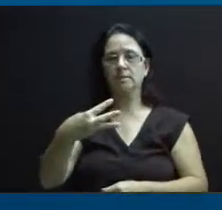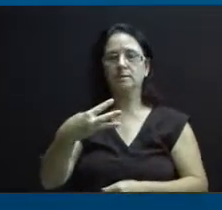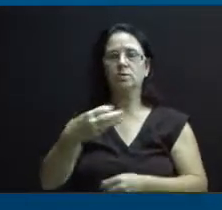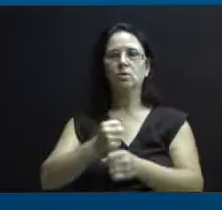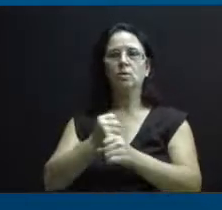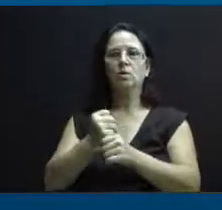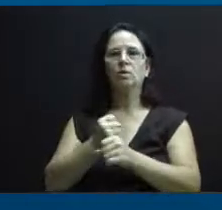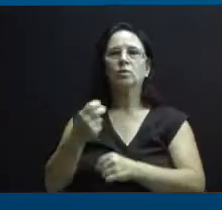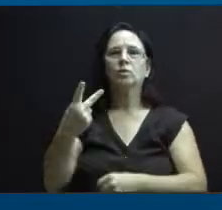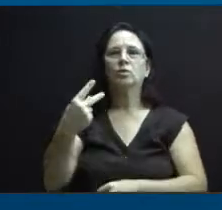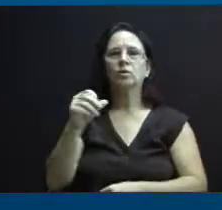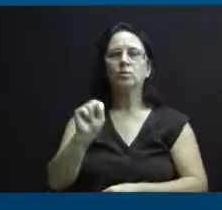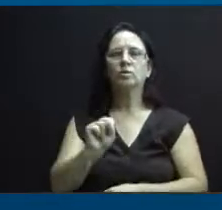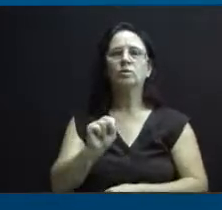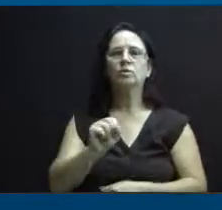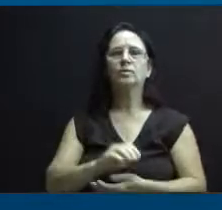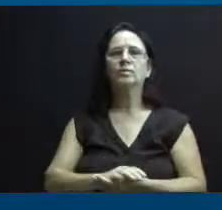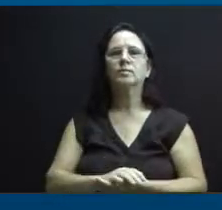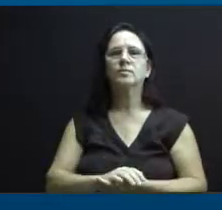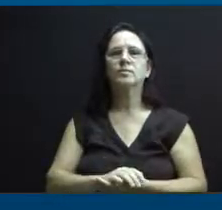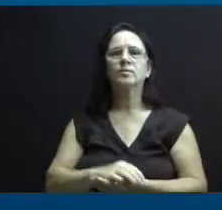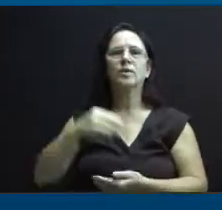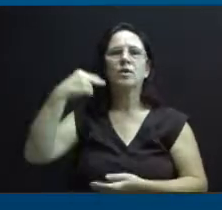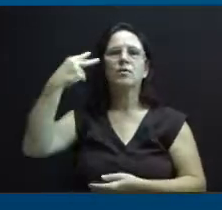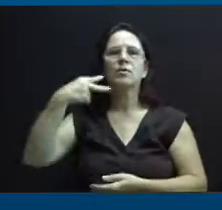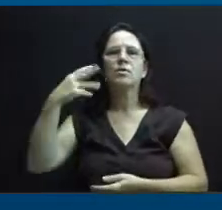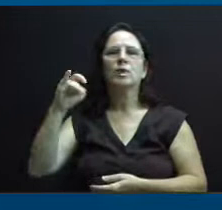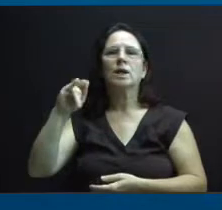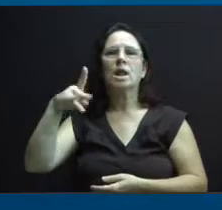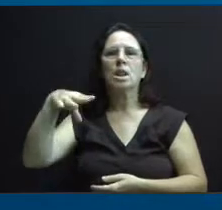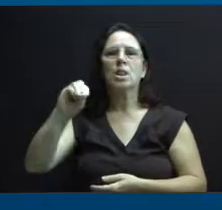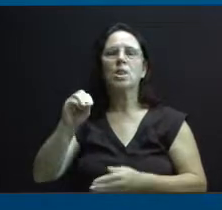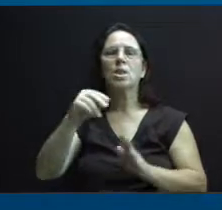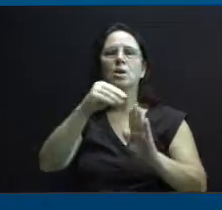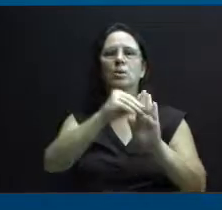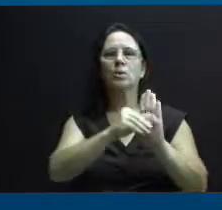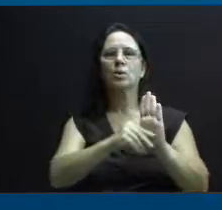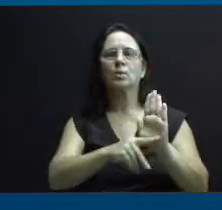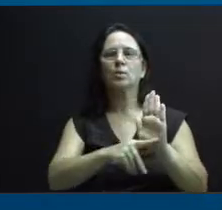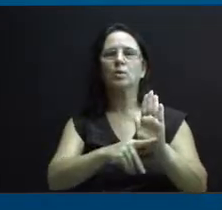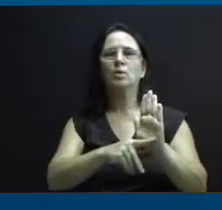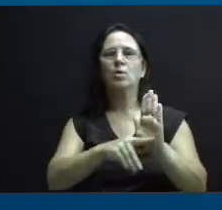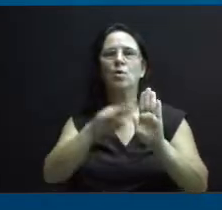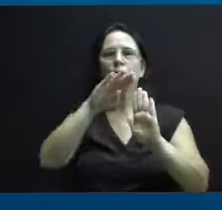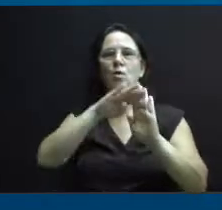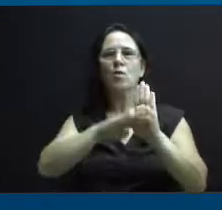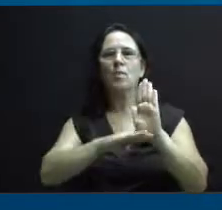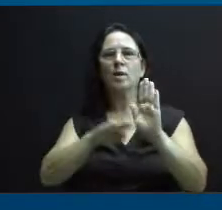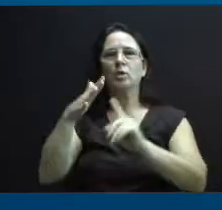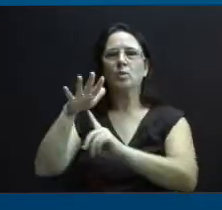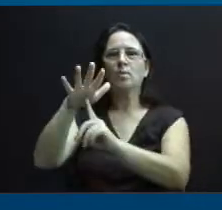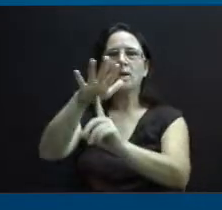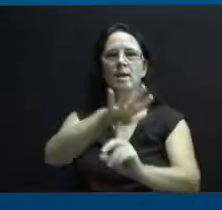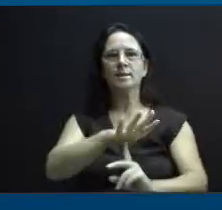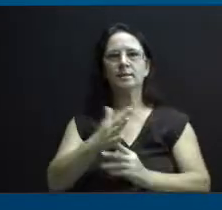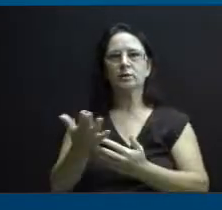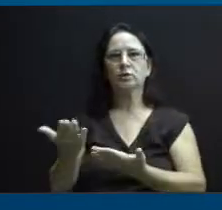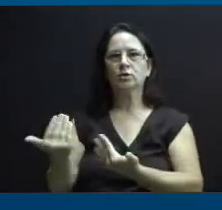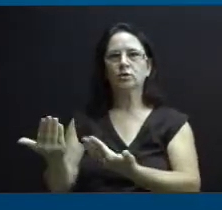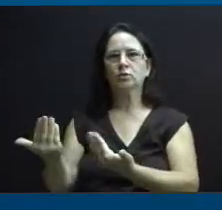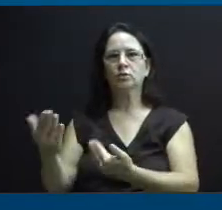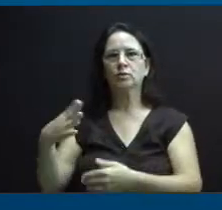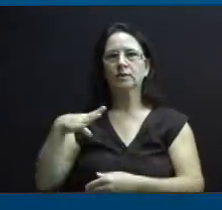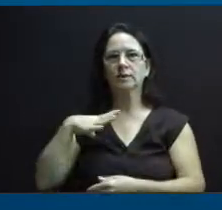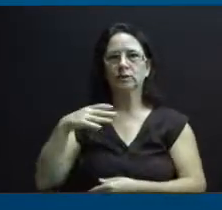2018 a autoria é antónio vieira da silva institui o programa praça da juventude no município de cubatão